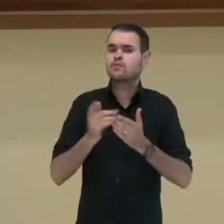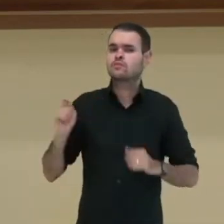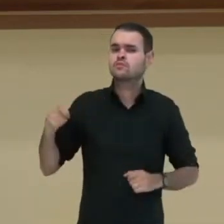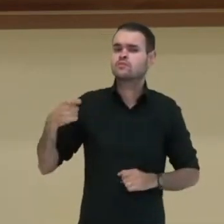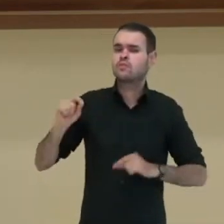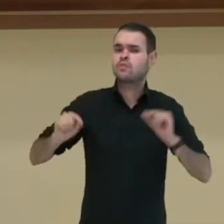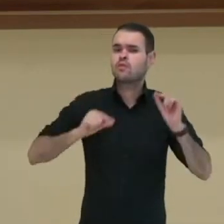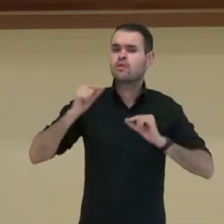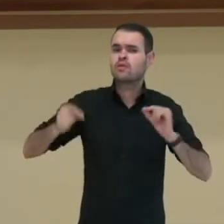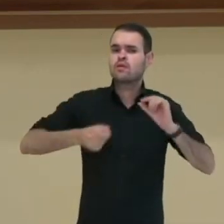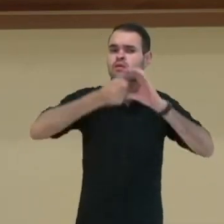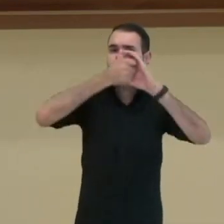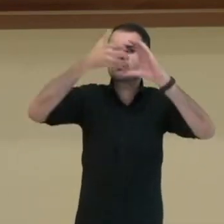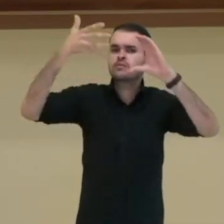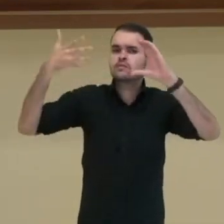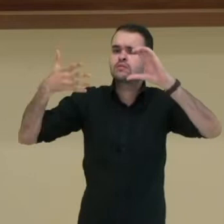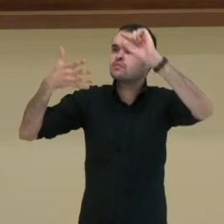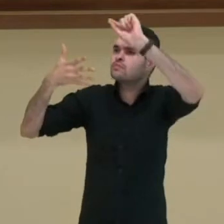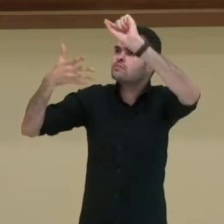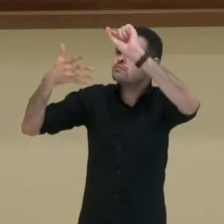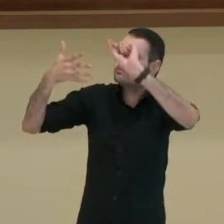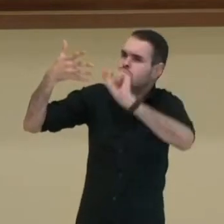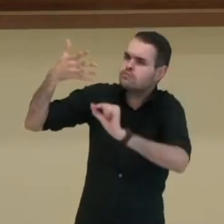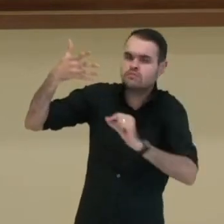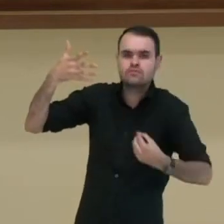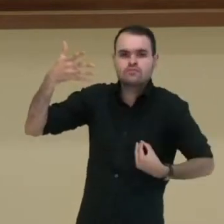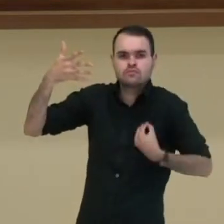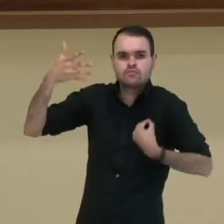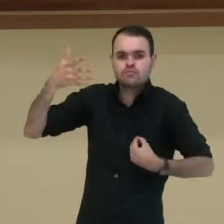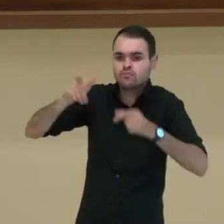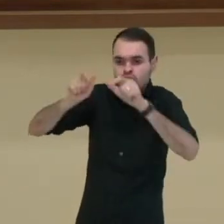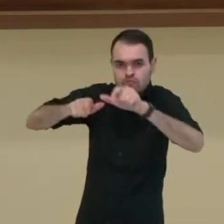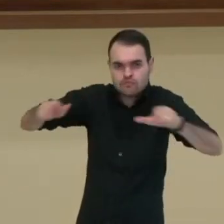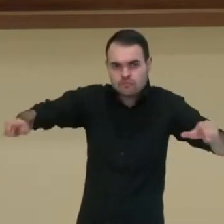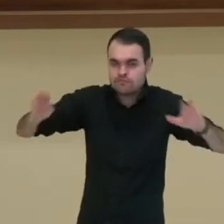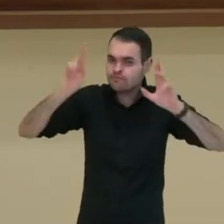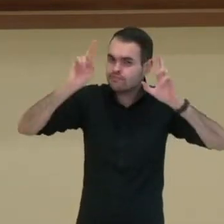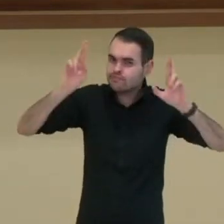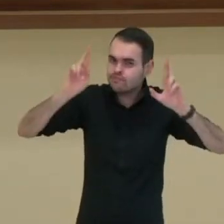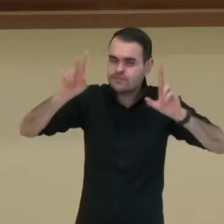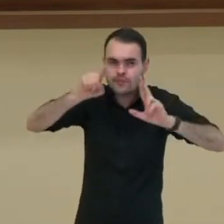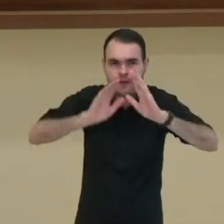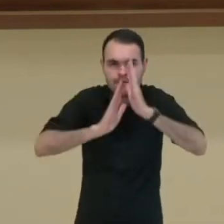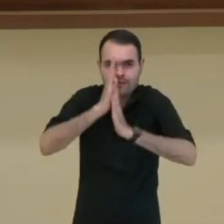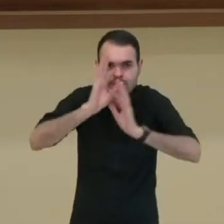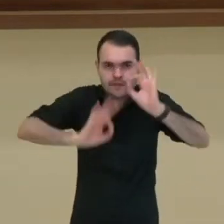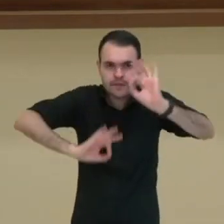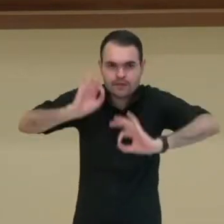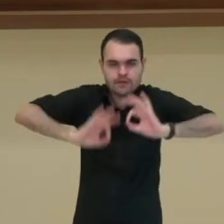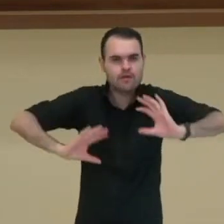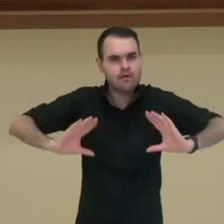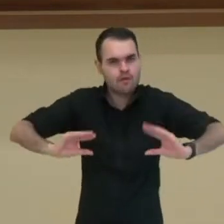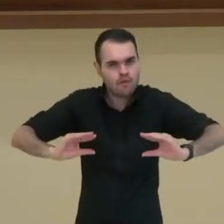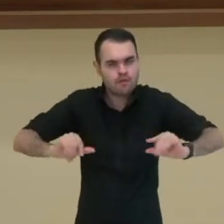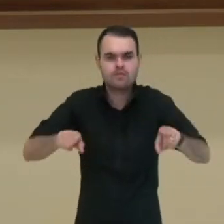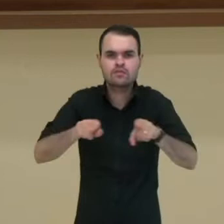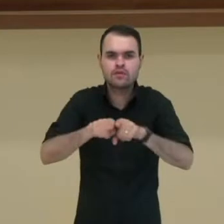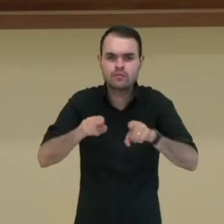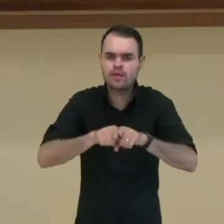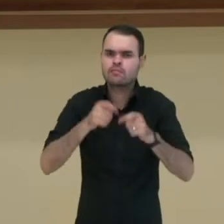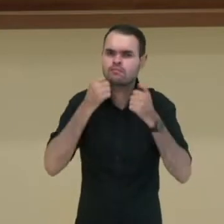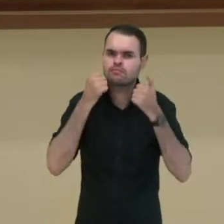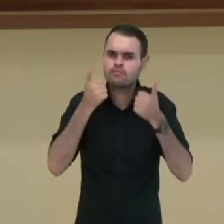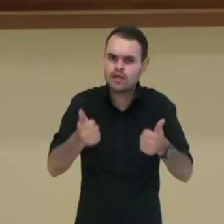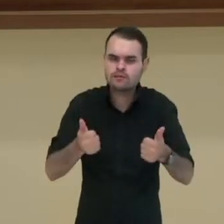a classificação dos seres vivos. Espero que você esteja bem confortável, espero que você esteja